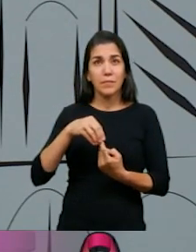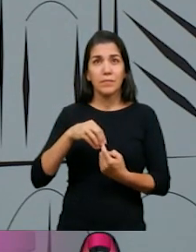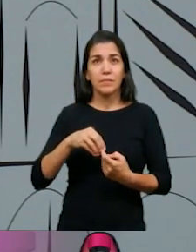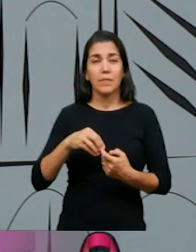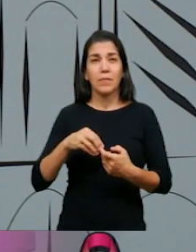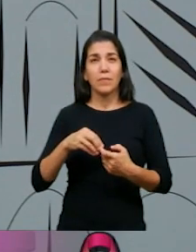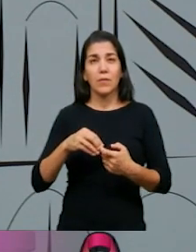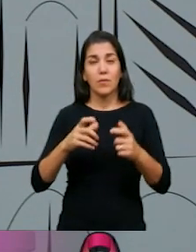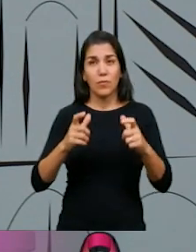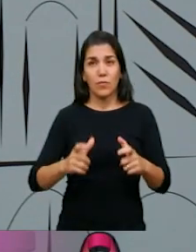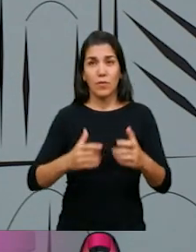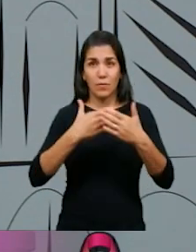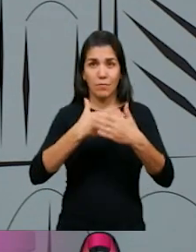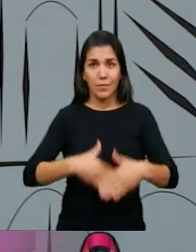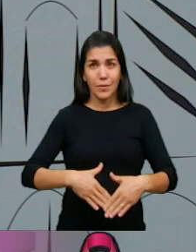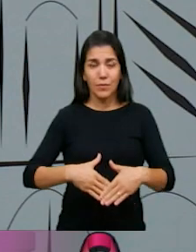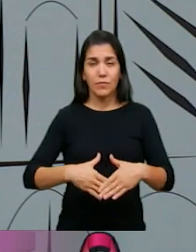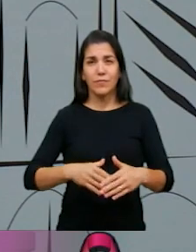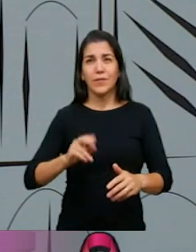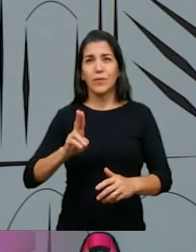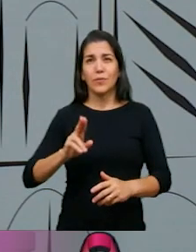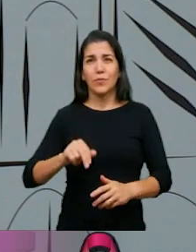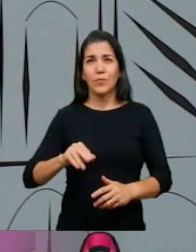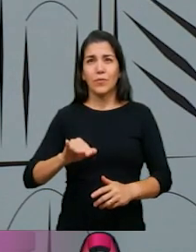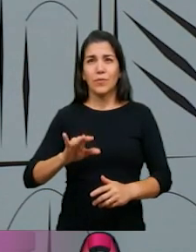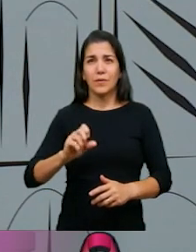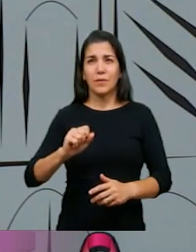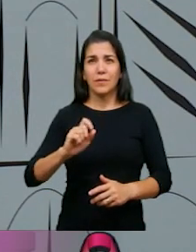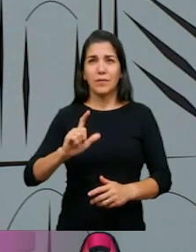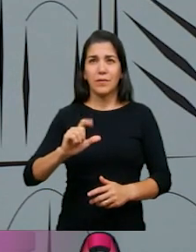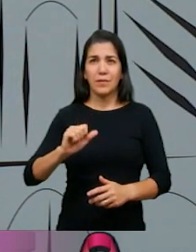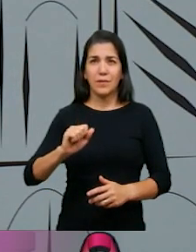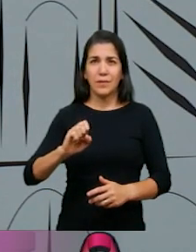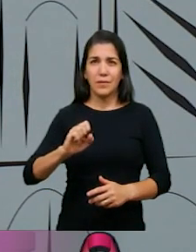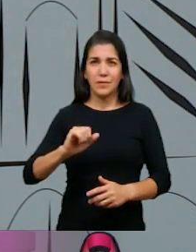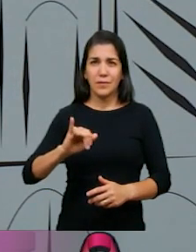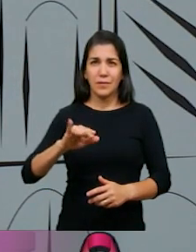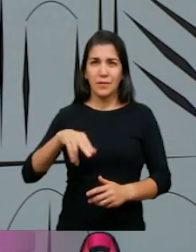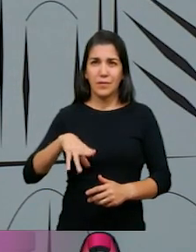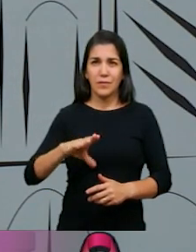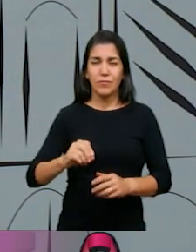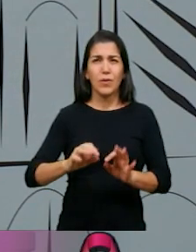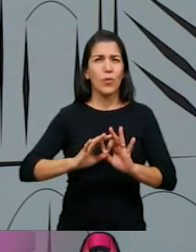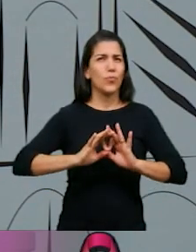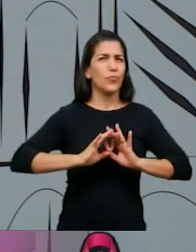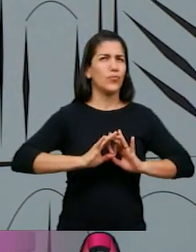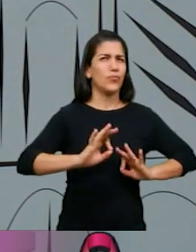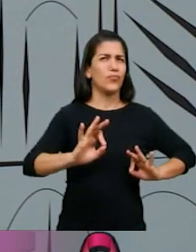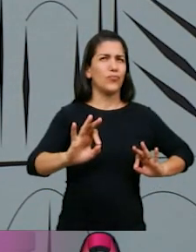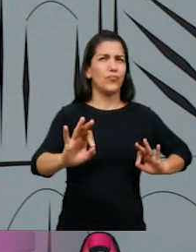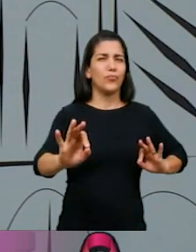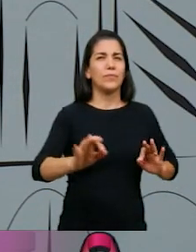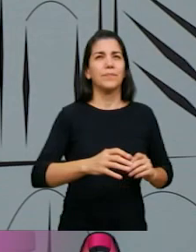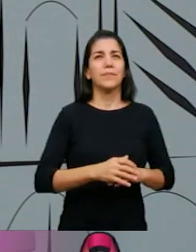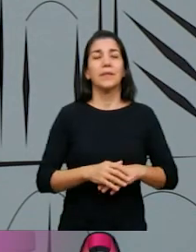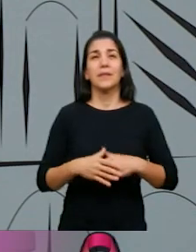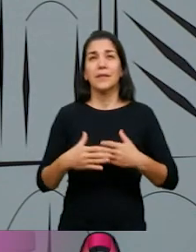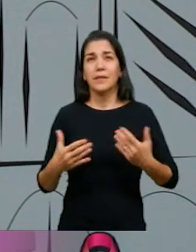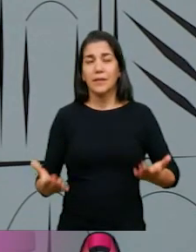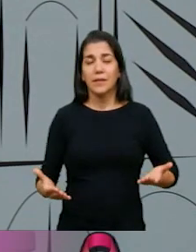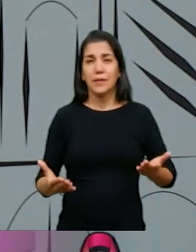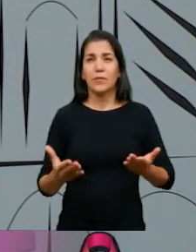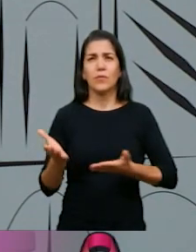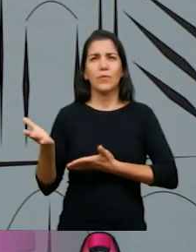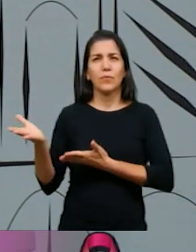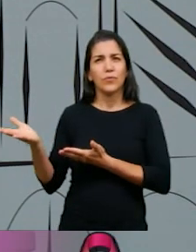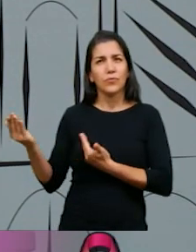Unisalesiano, que fica numa rodovia distante de muitos dos bairros aqui da nossa cidade. Então, como esse jovem que depende do transporte